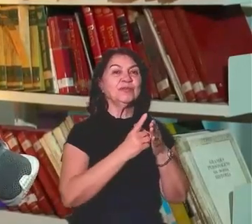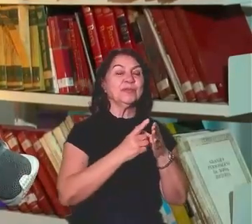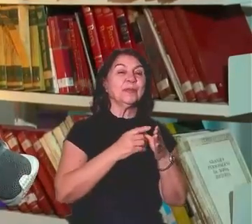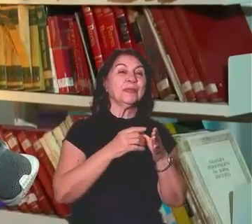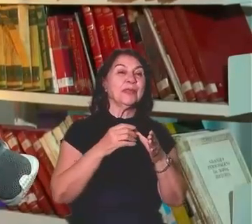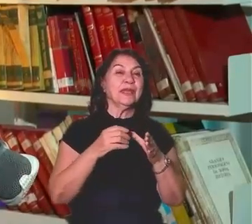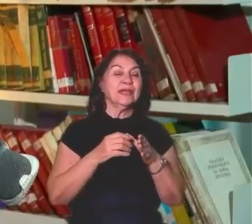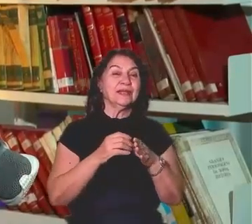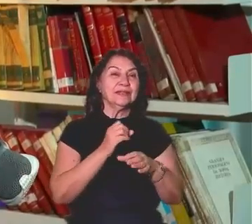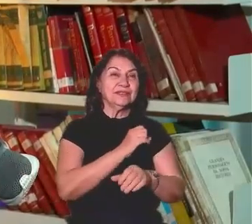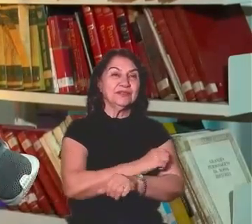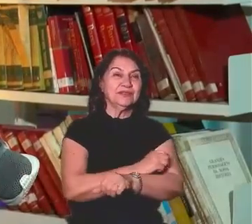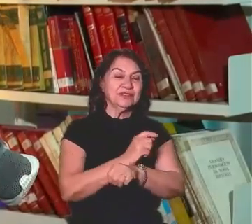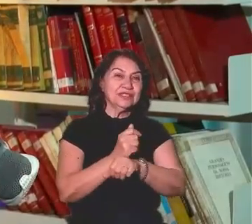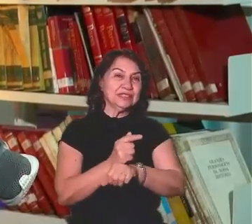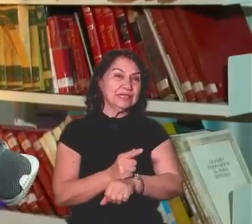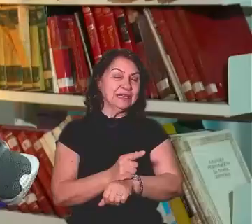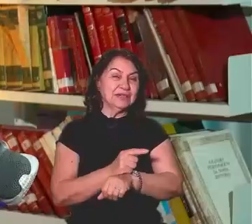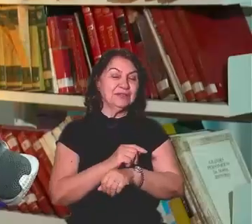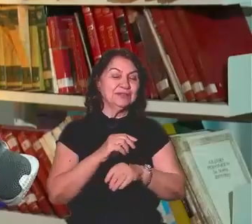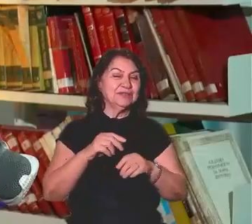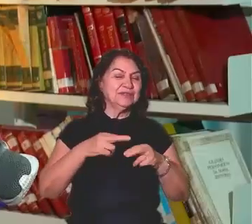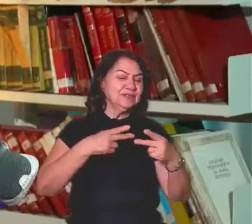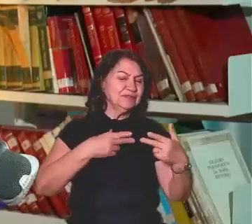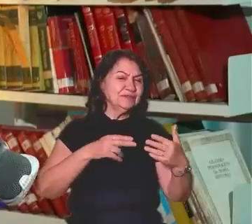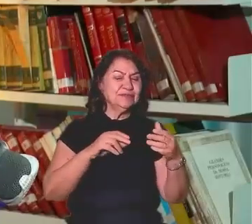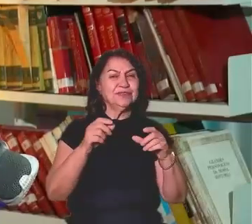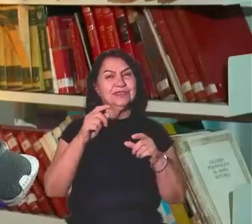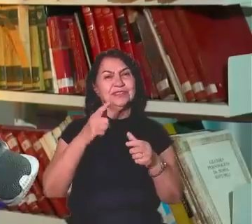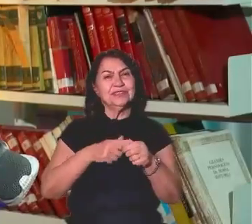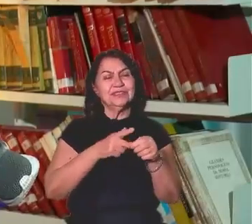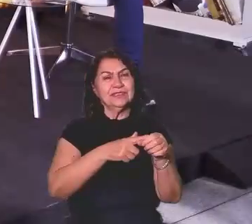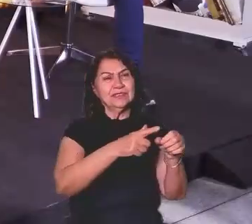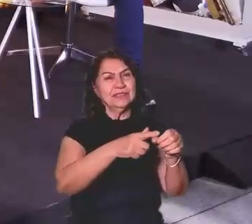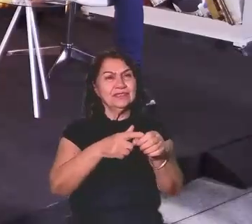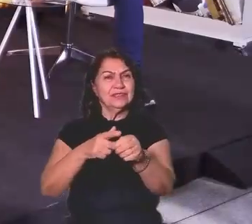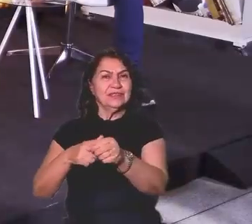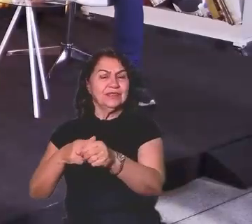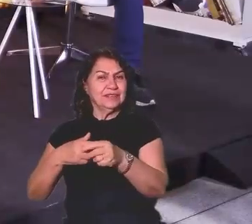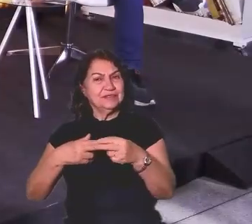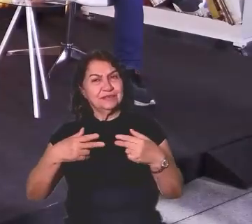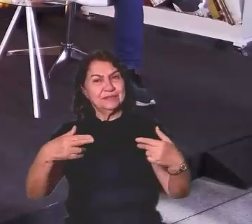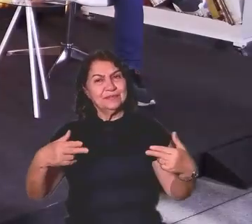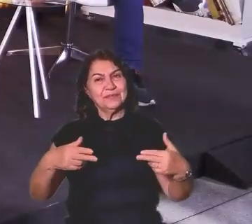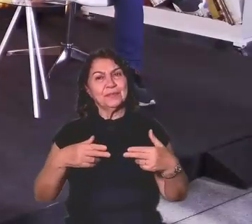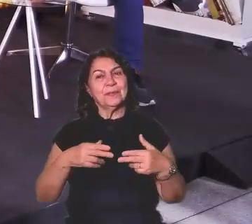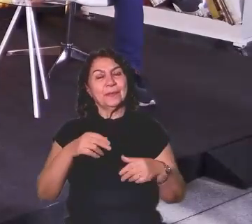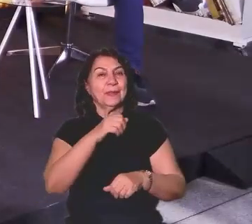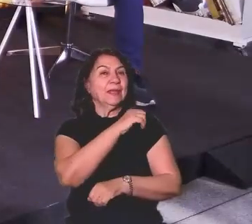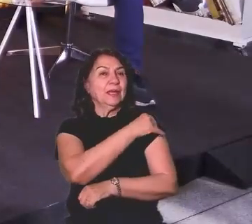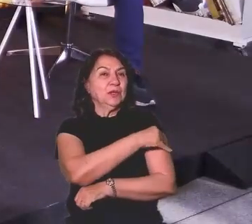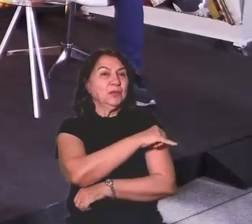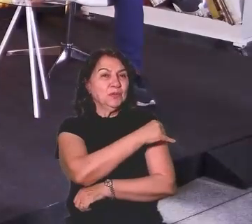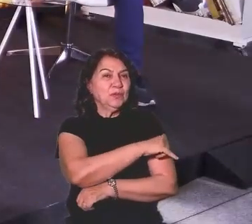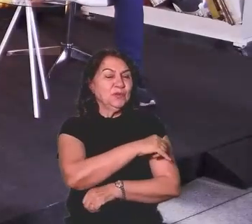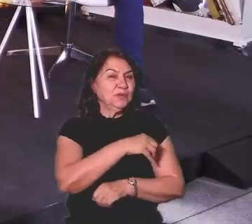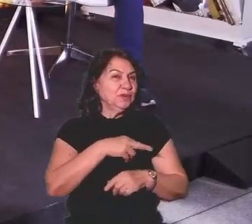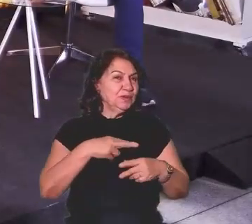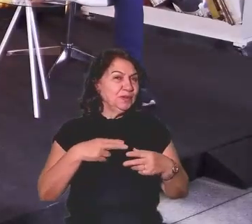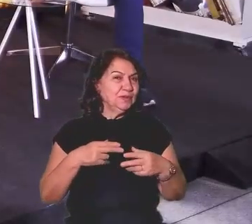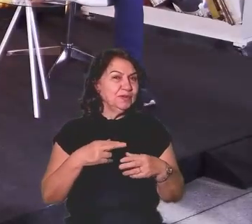por Monlevade, Zona Oeste em São Paulo, enfim, vários lugares que a gente está chegando, na Zona Oeste no Rio também, no Paixão de